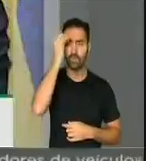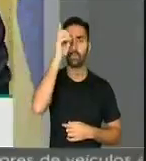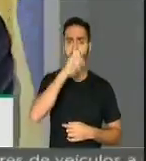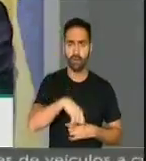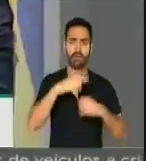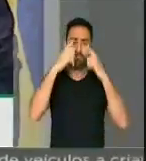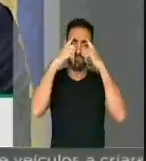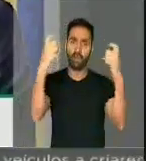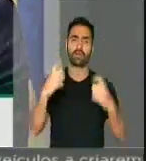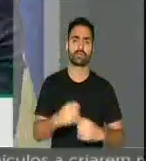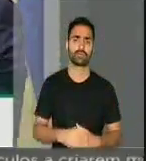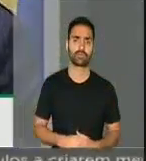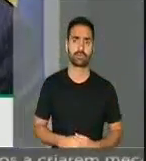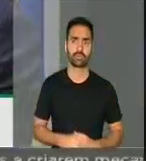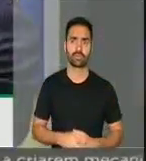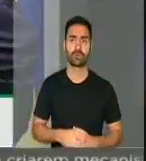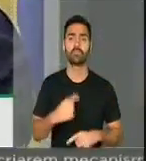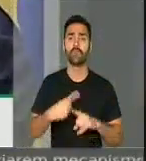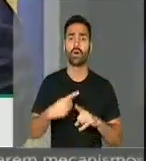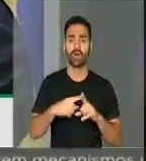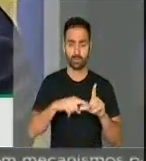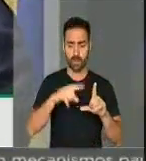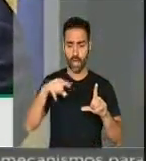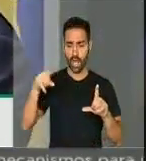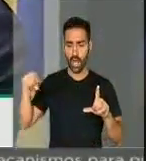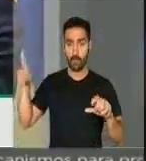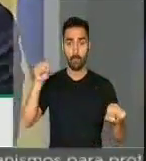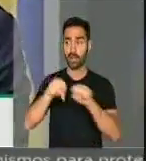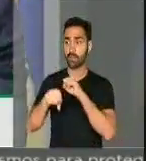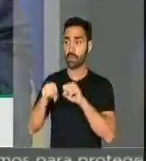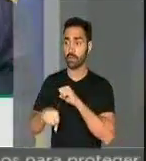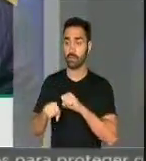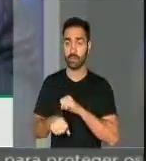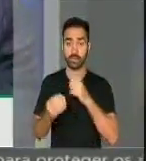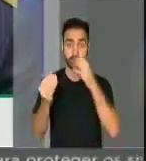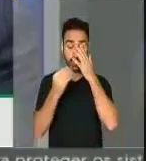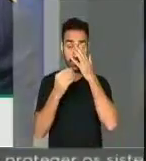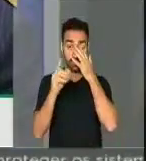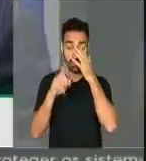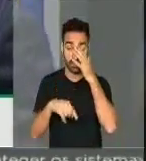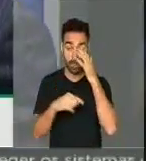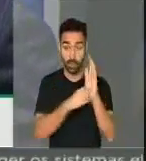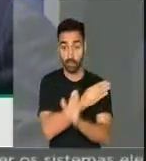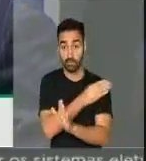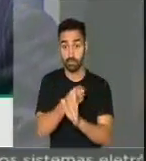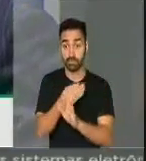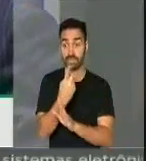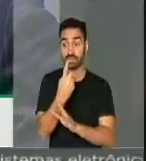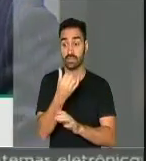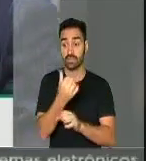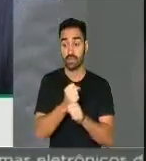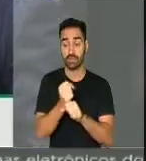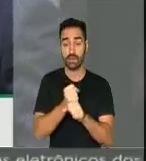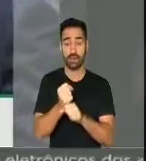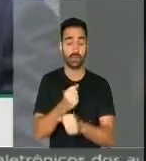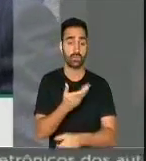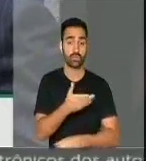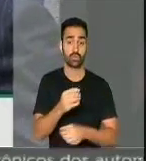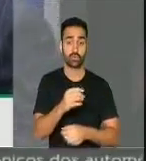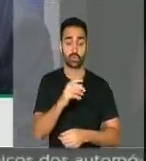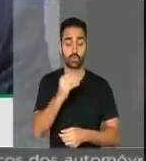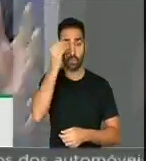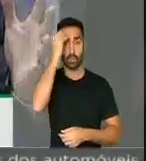quem a gente vai atribuir os índices de criminalidade e homicídio do país, se não aos últimos 16 anos deste governo? Nós temos que jogar